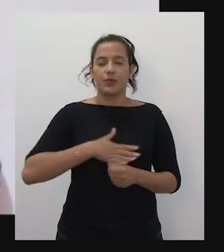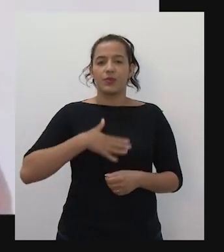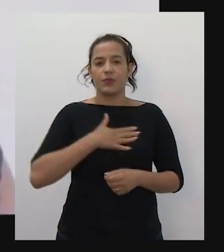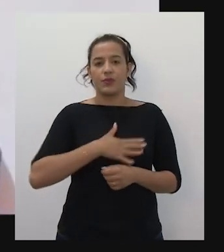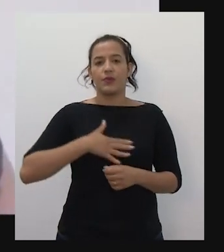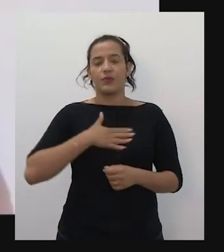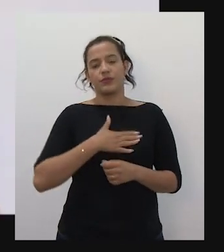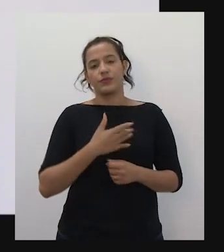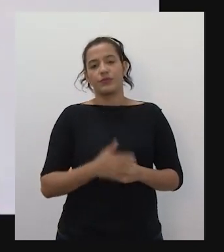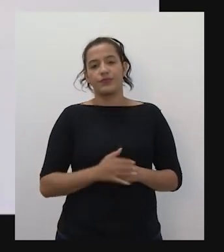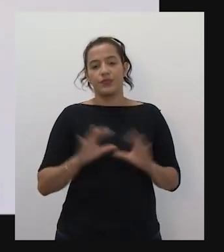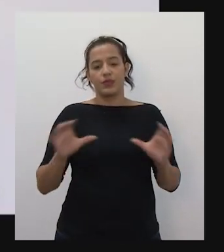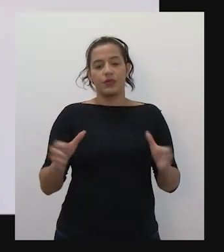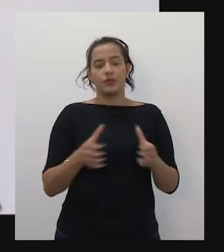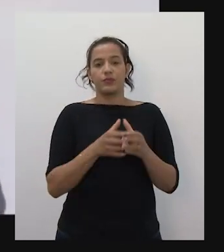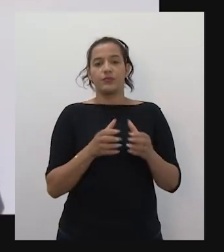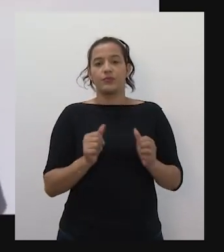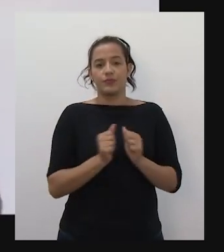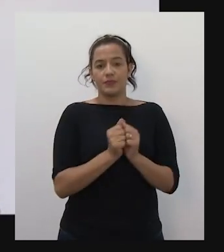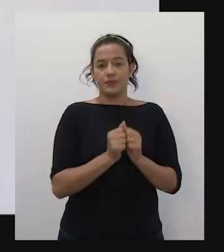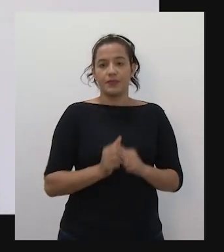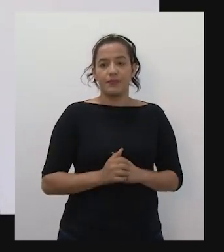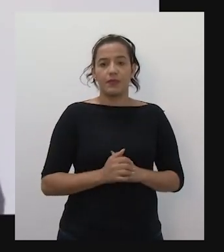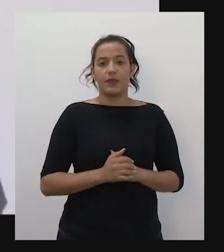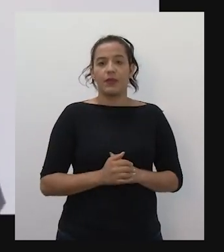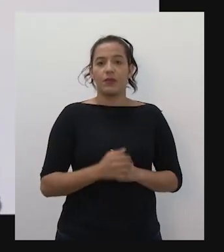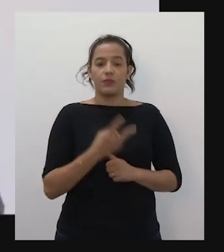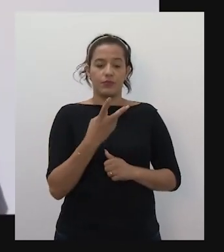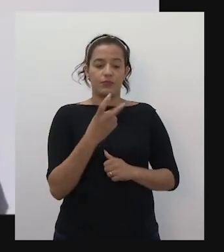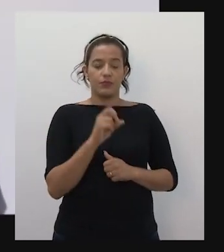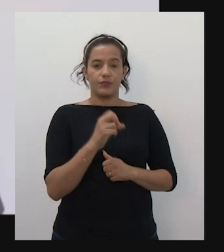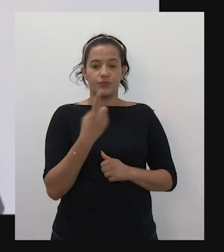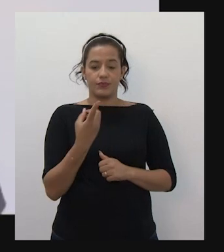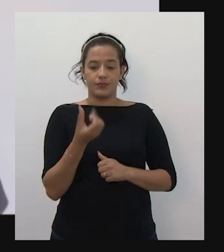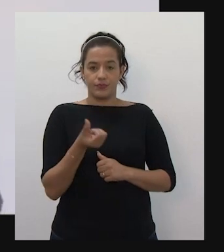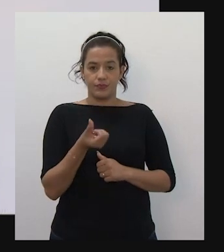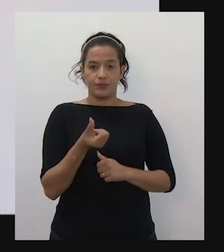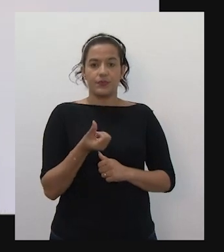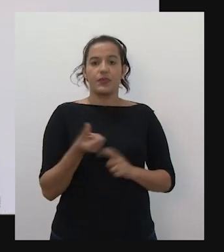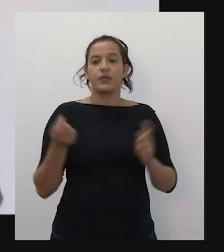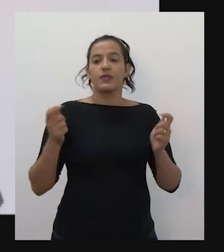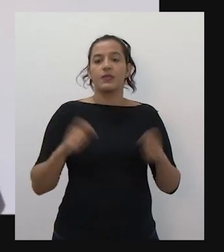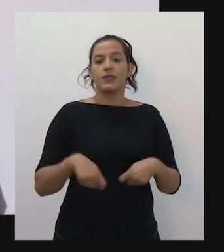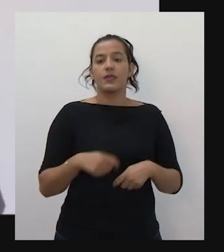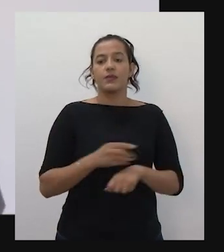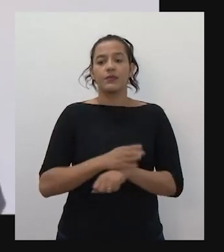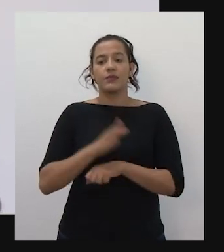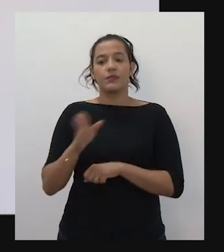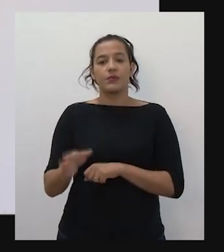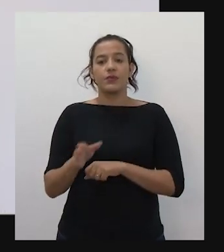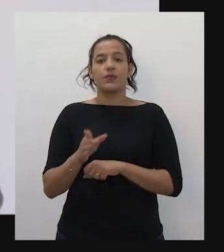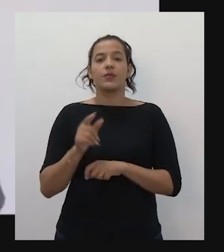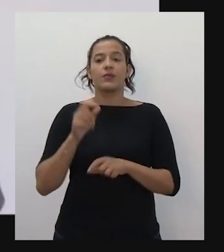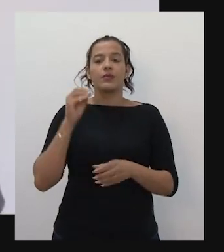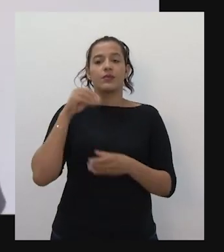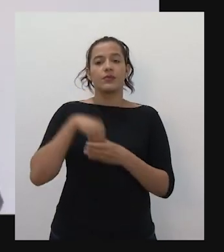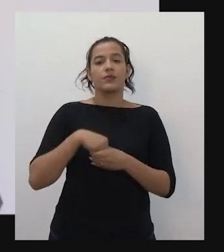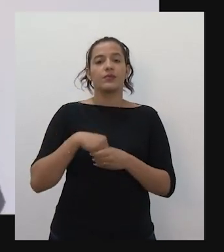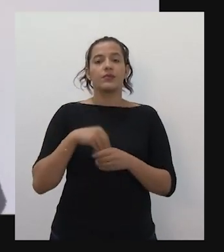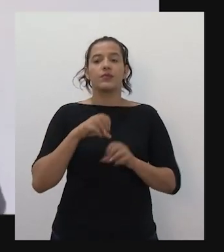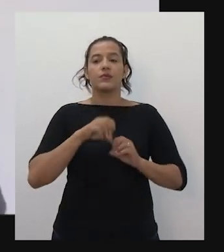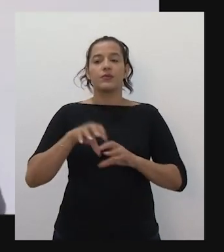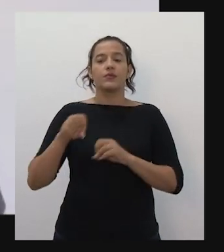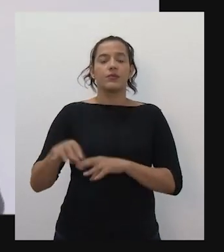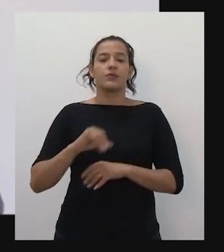gratificante trabalhar em equipe. Em 2016 surgiu a oportunidade de trabalhar no núcleo pedagógico da diretoria de ensino de